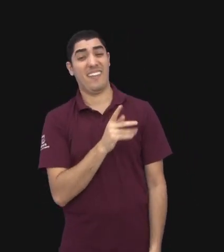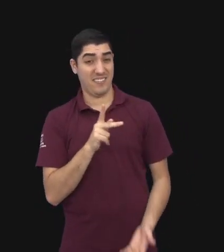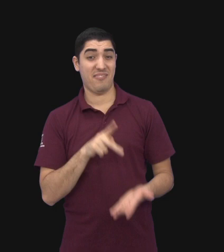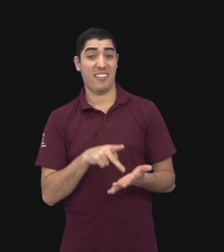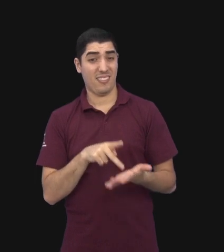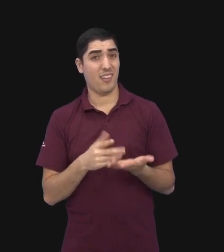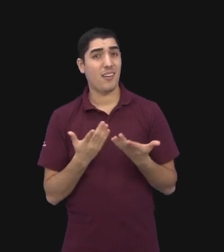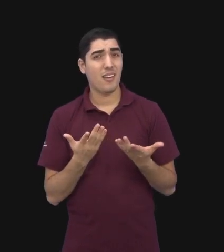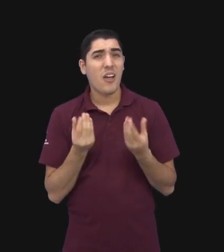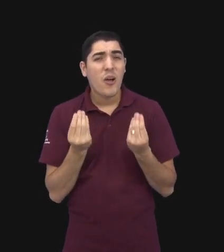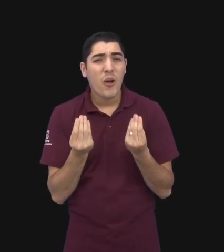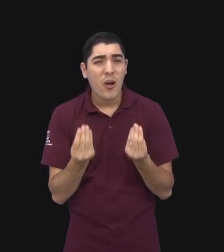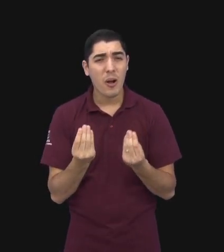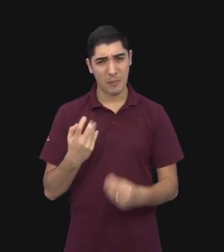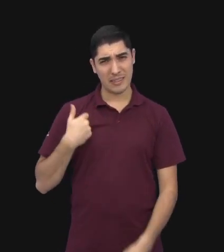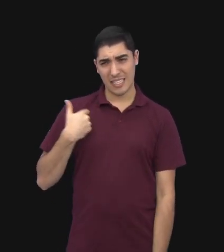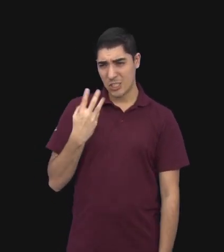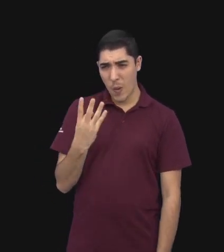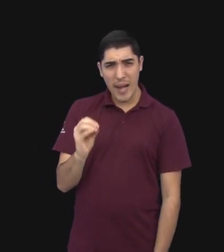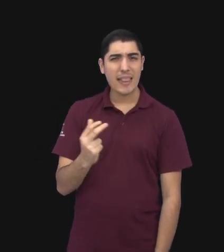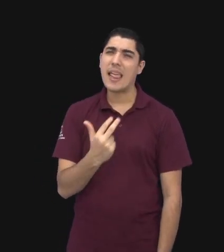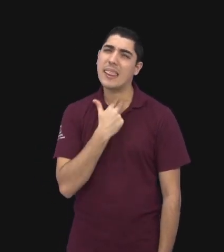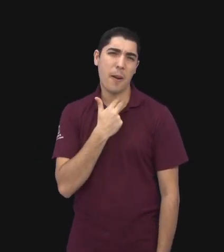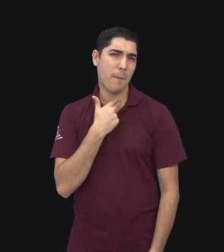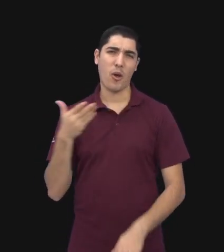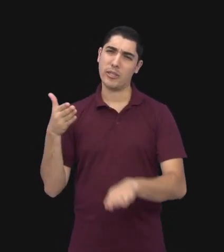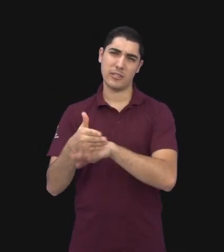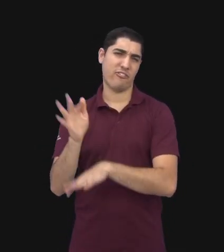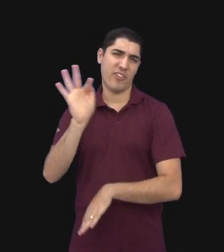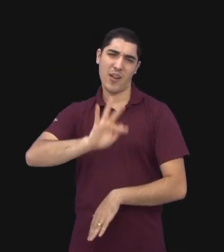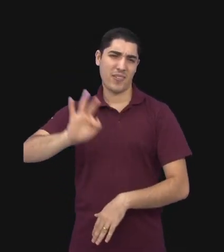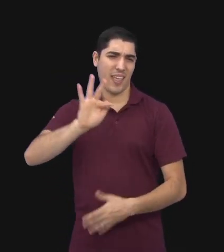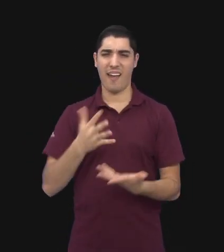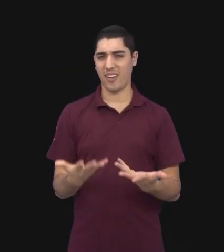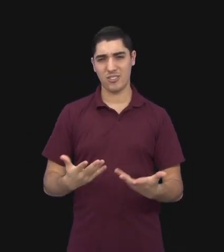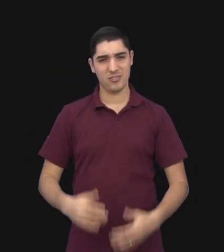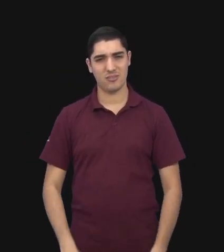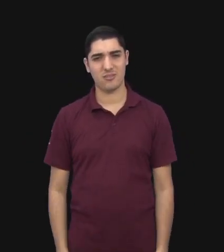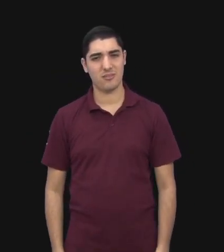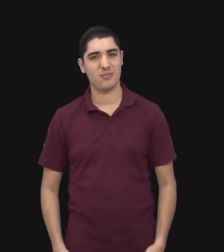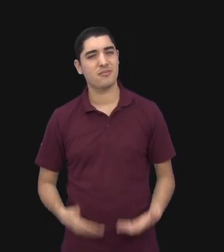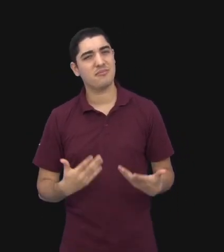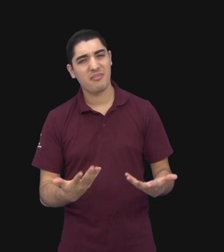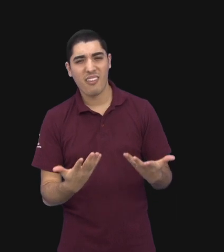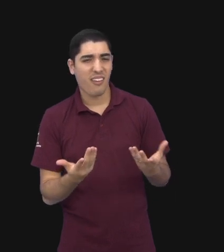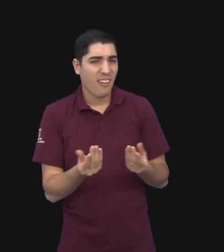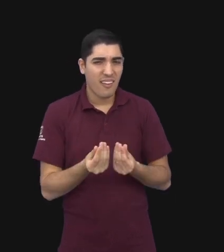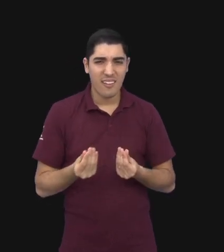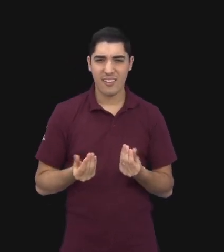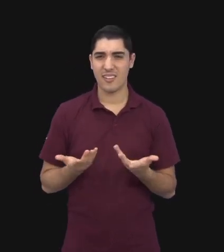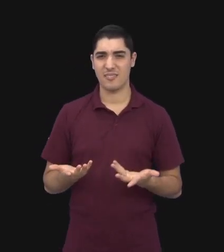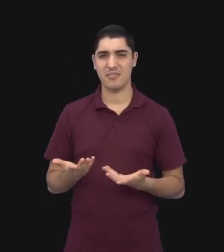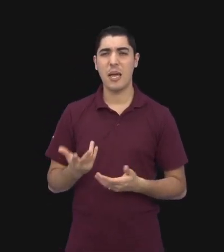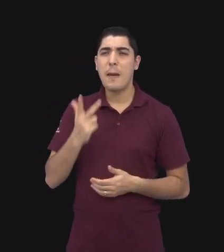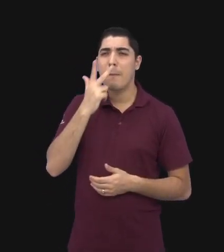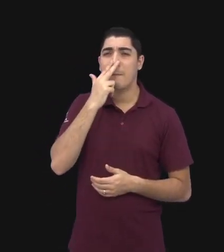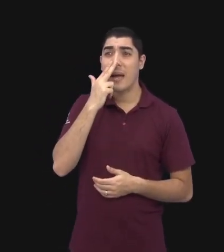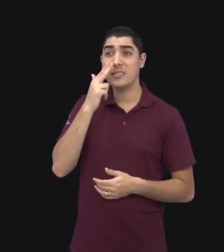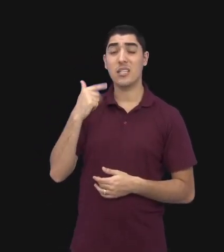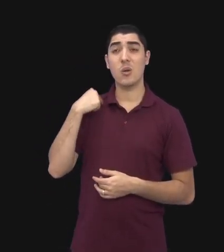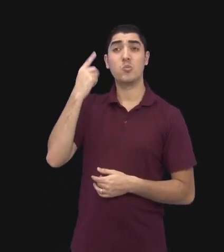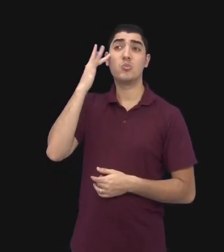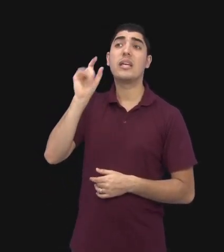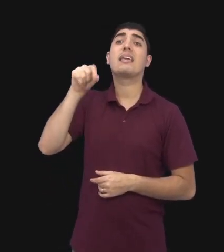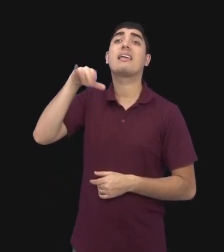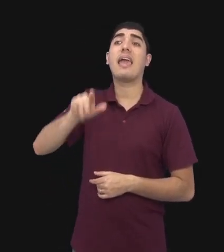Realmente. Gente, 40 anos não pode mais fazer faculdade. Não tem, eu tenho essa opinião. Não sabe? Ai, julgada. Acho que a professora